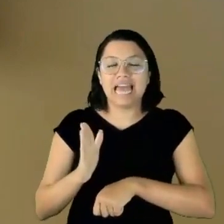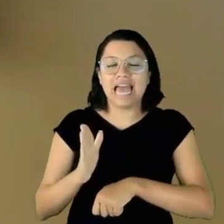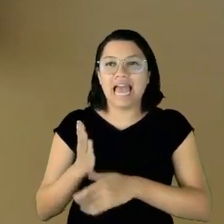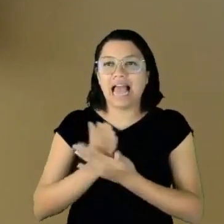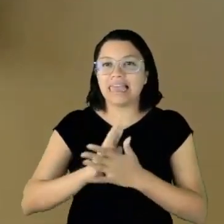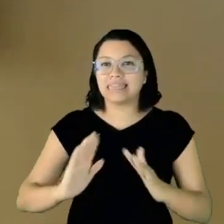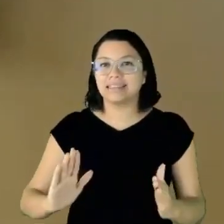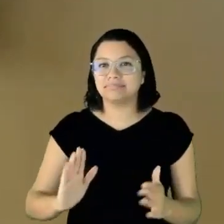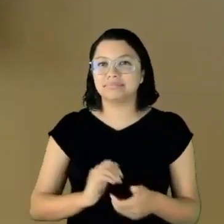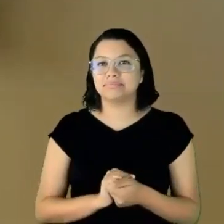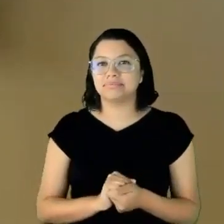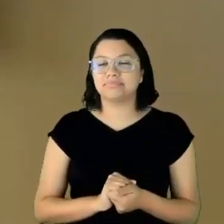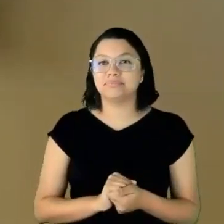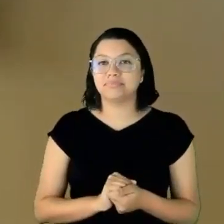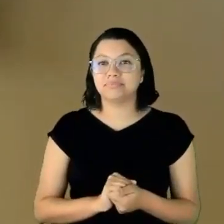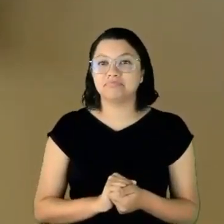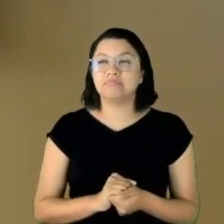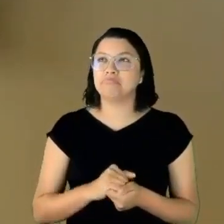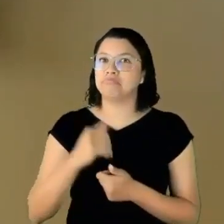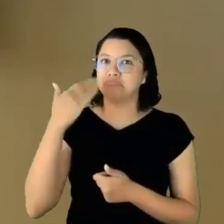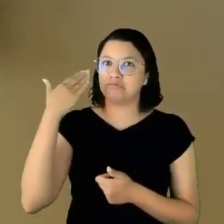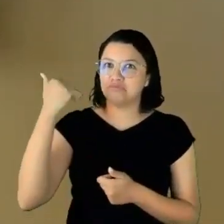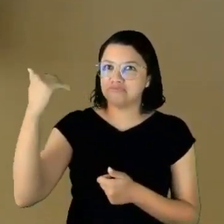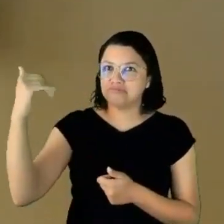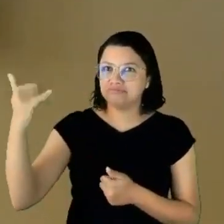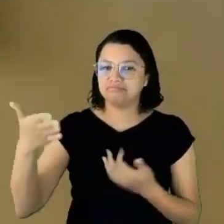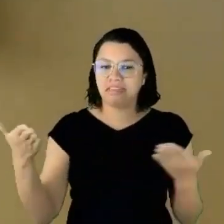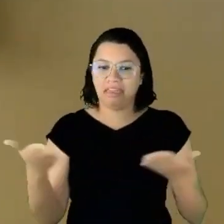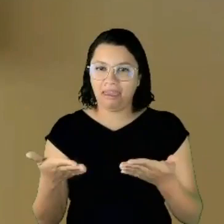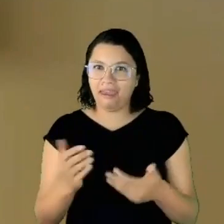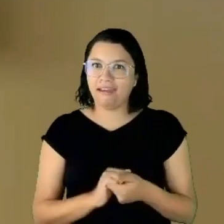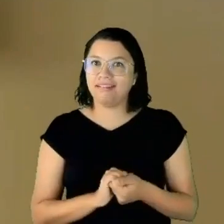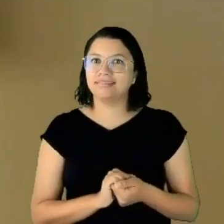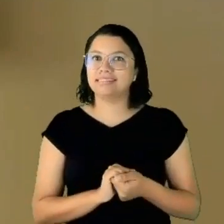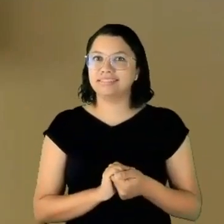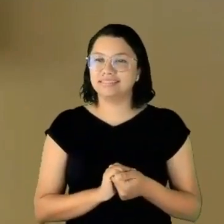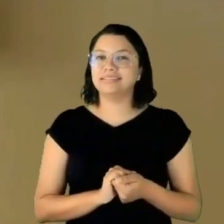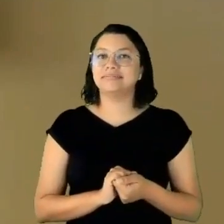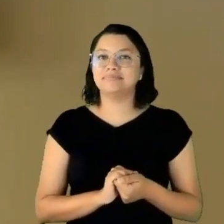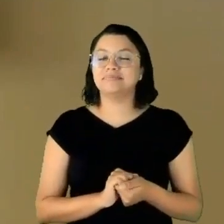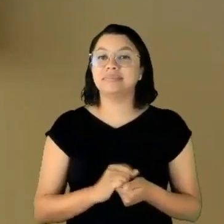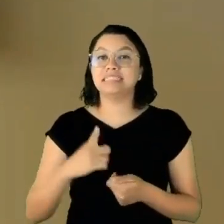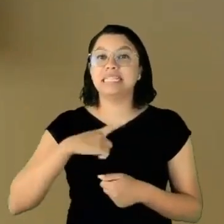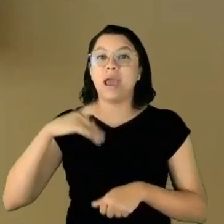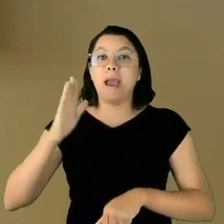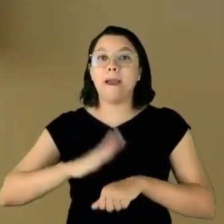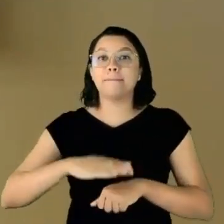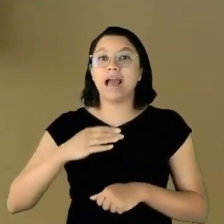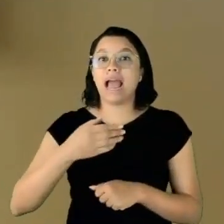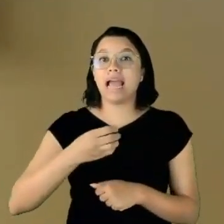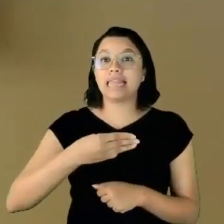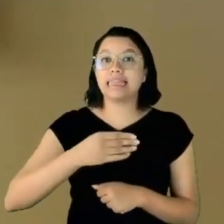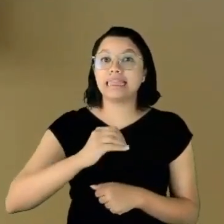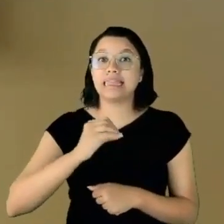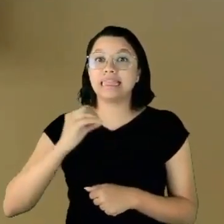tiveram que sair no meio a gente novamente assim foi um sucesso aqui o dia de hoje estamos com mais de 300